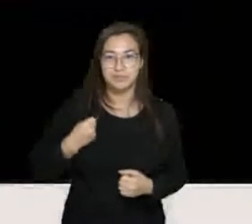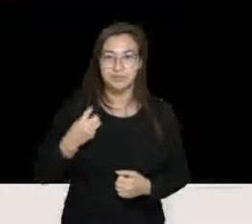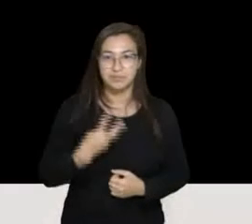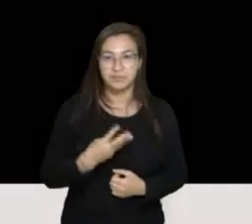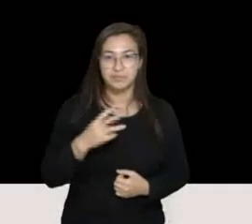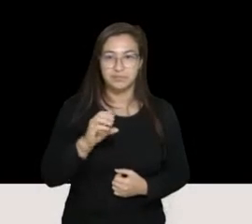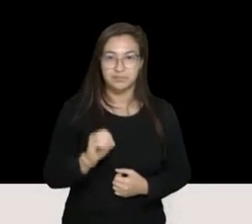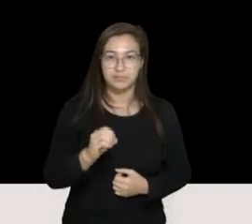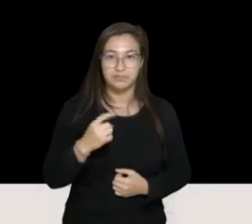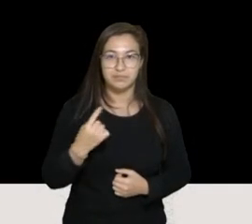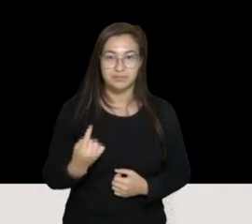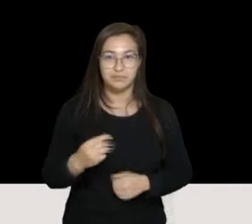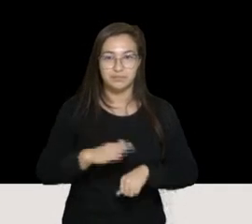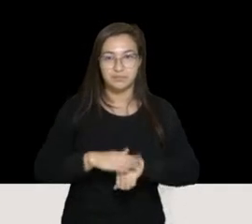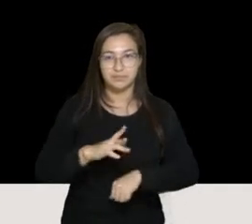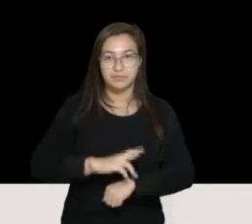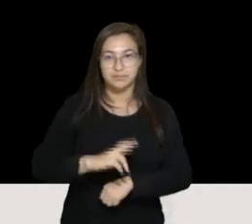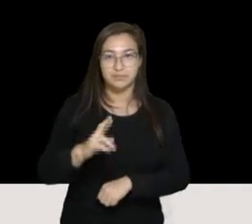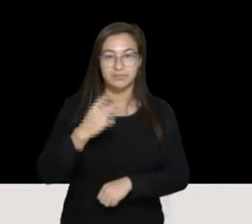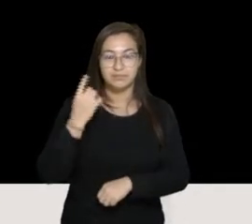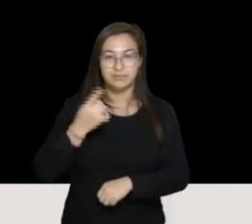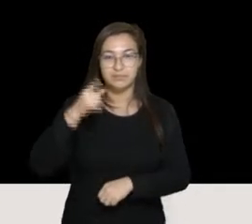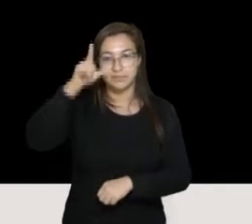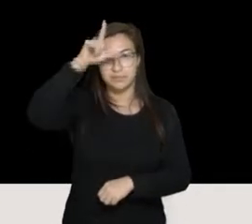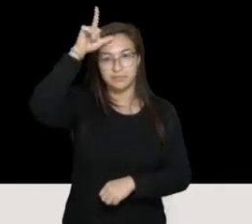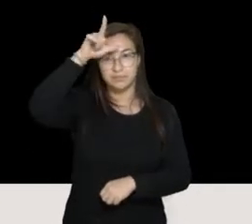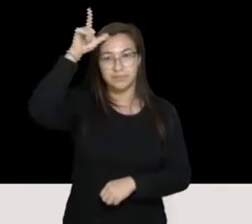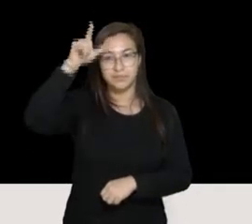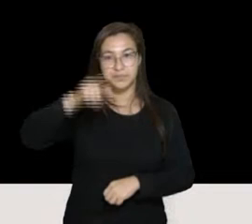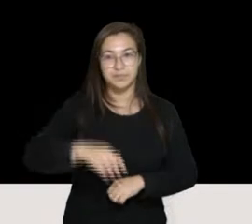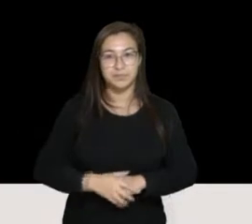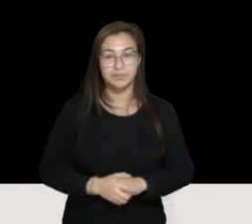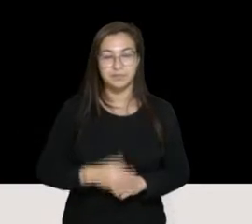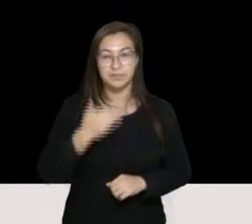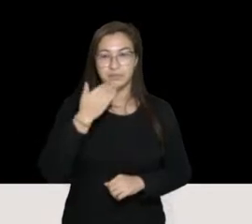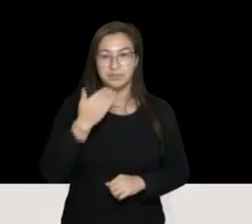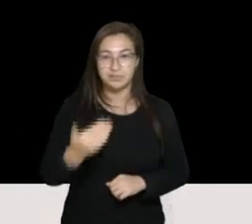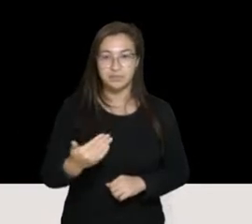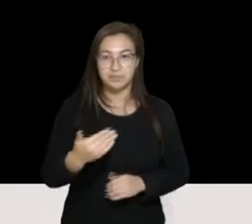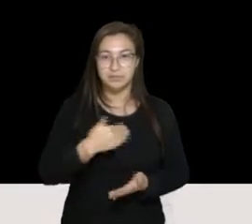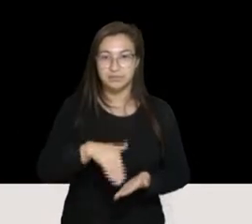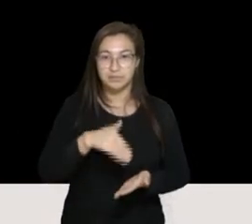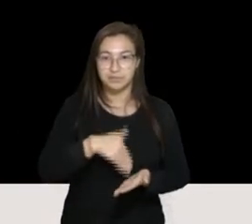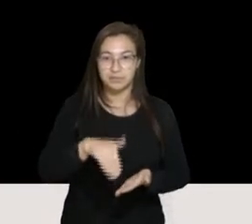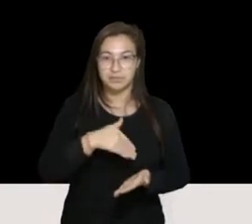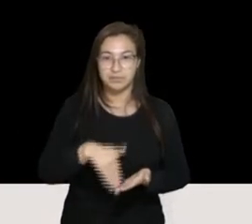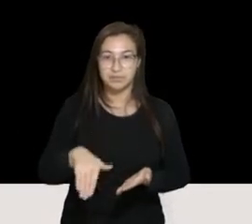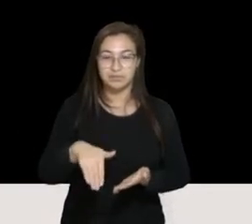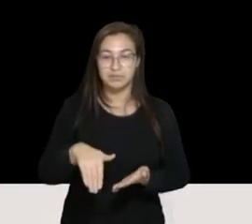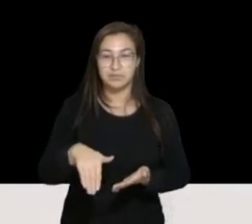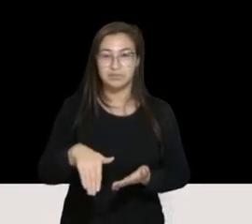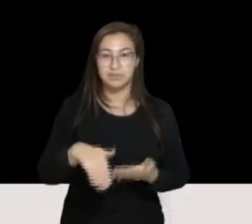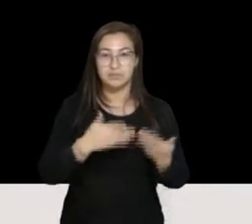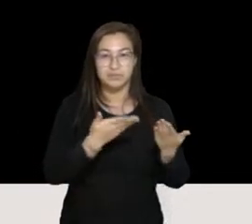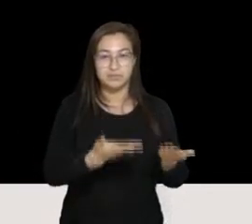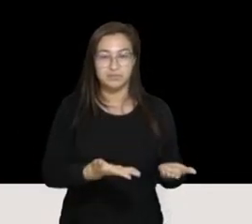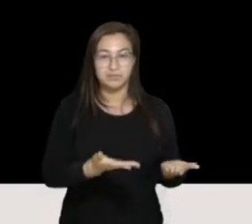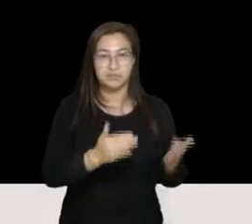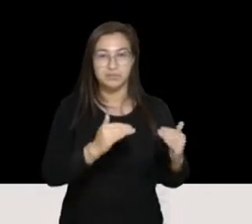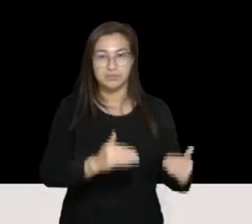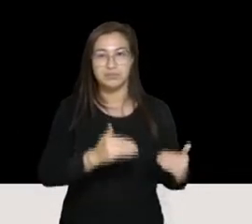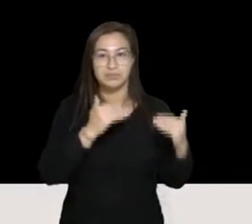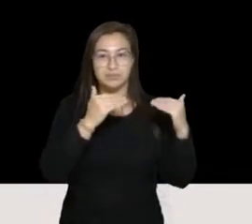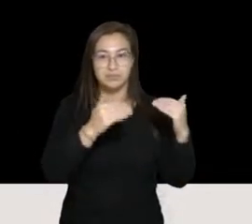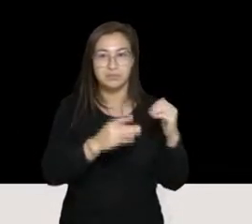301 autor Deputado Sargento Olimpo solicitando ao secretário do colegiado superior de